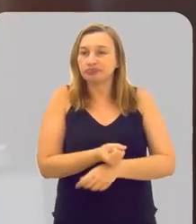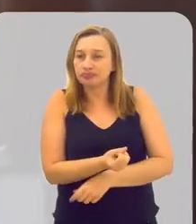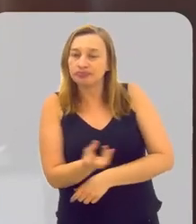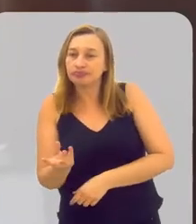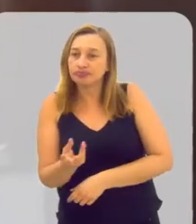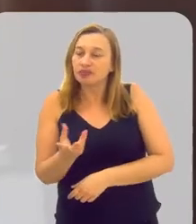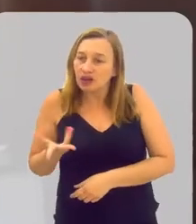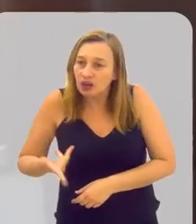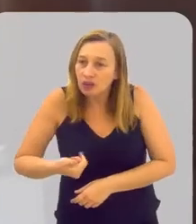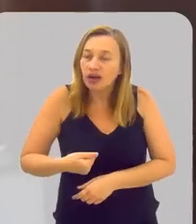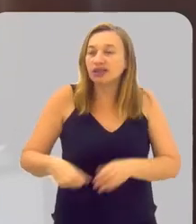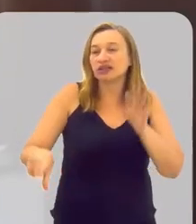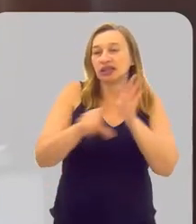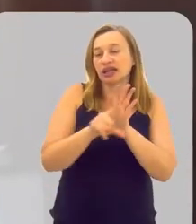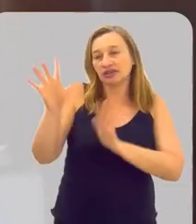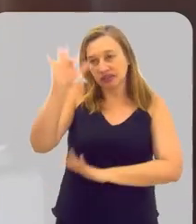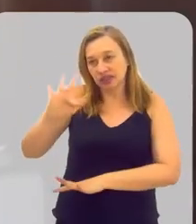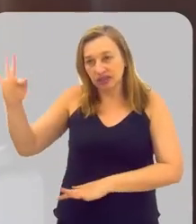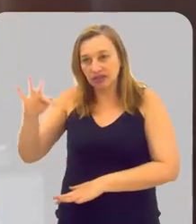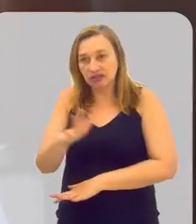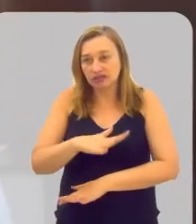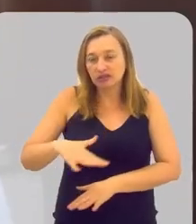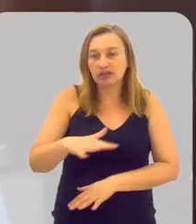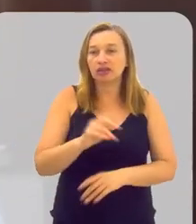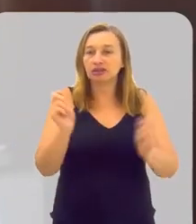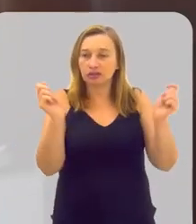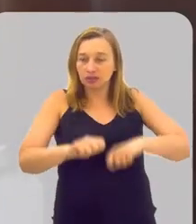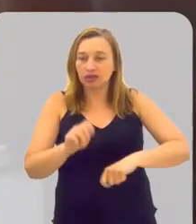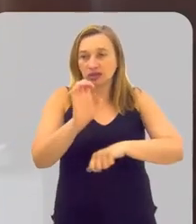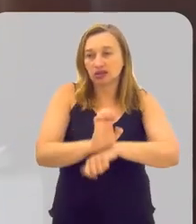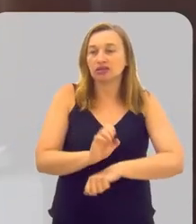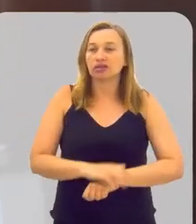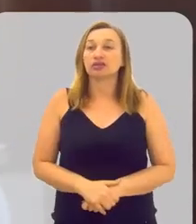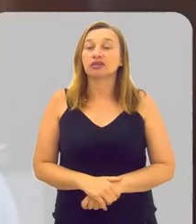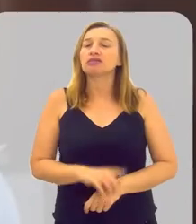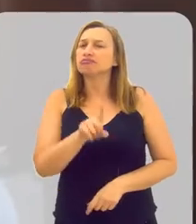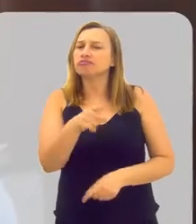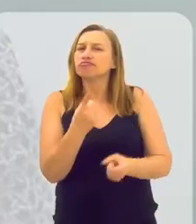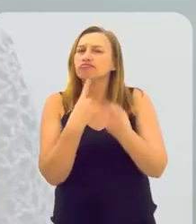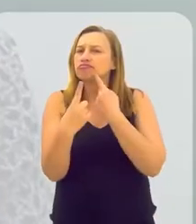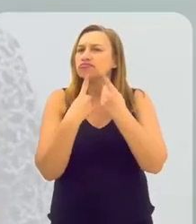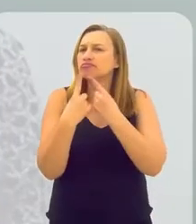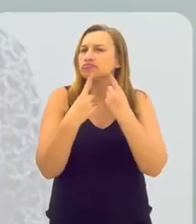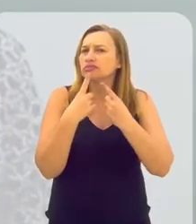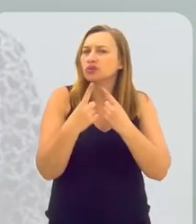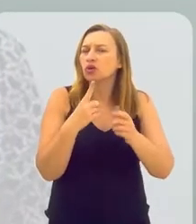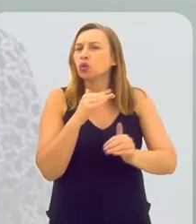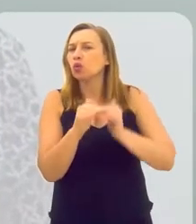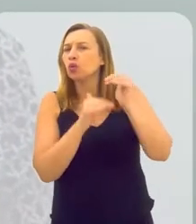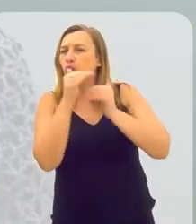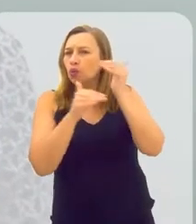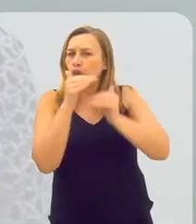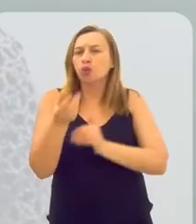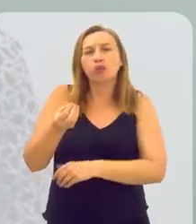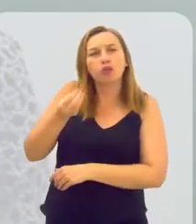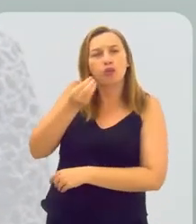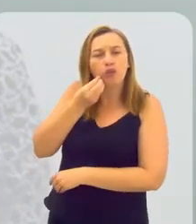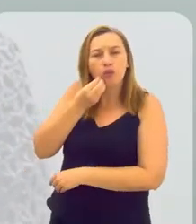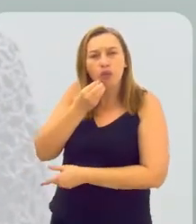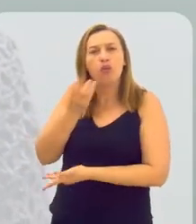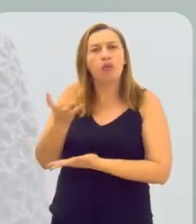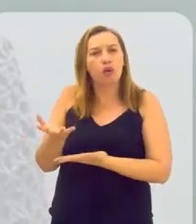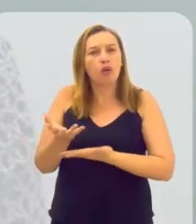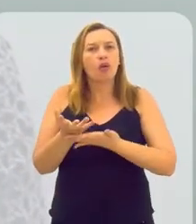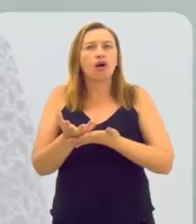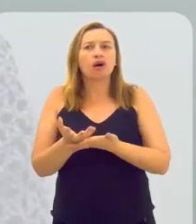conseguir trazer os benefícios da lei federal também no âmbito e dentro das competências estaduais. Nesse diálogo sobre o desenvolvimento